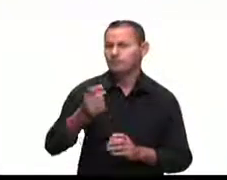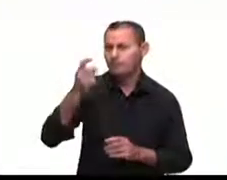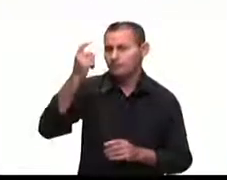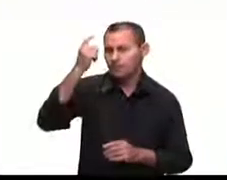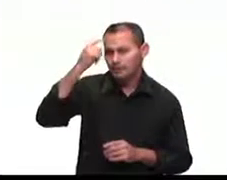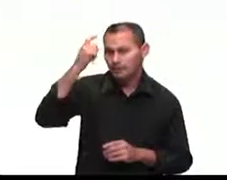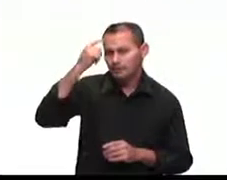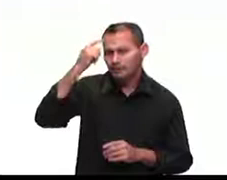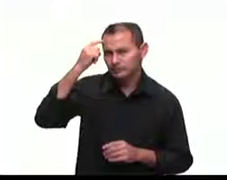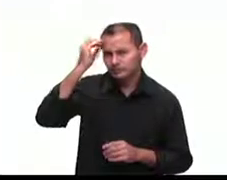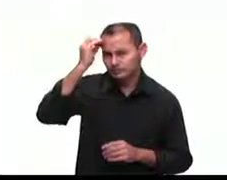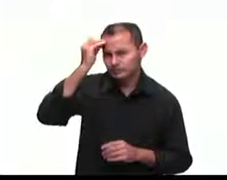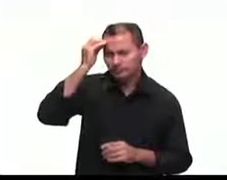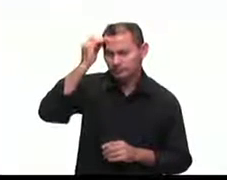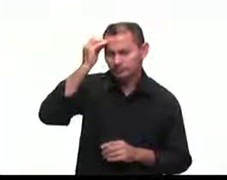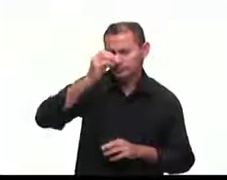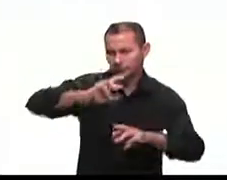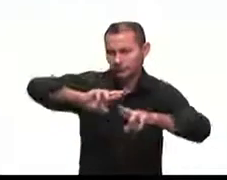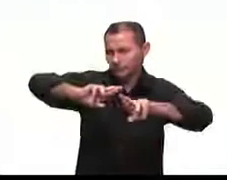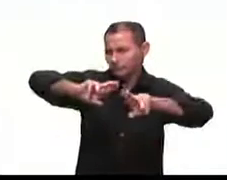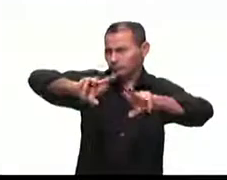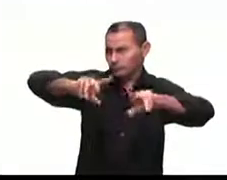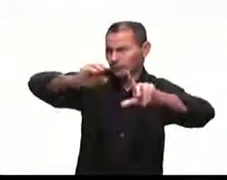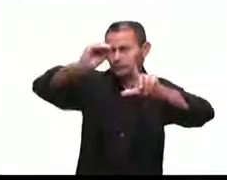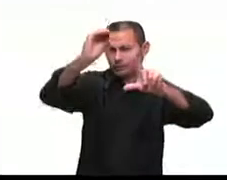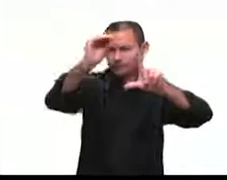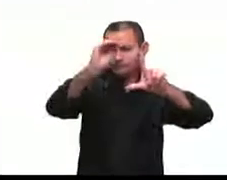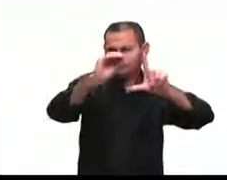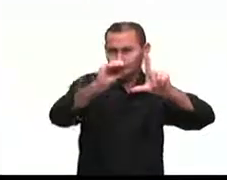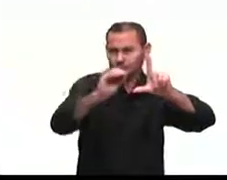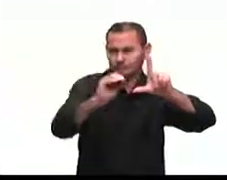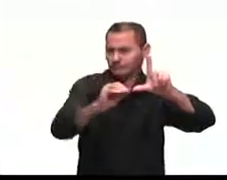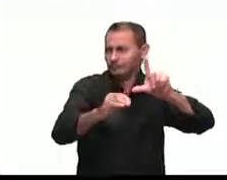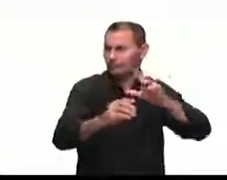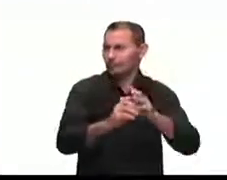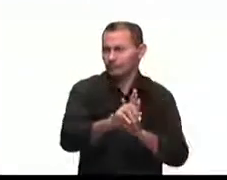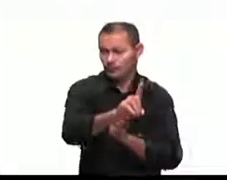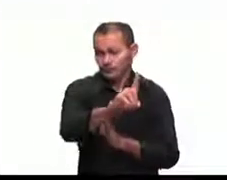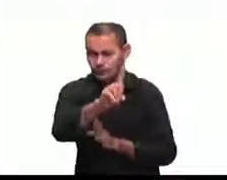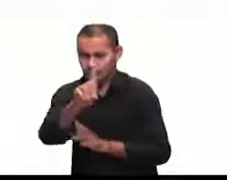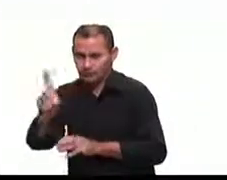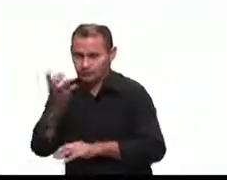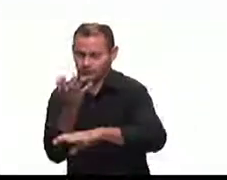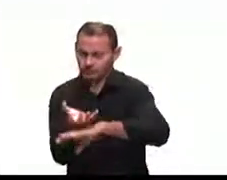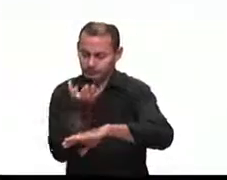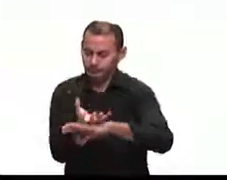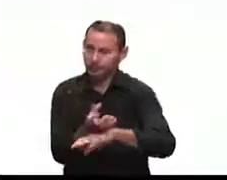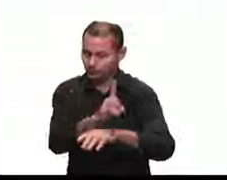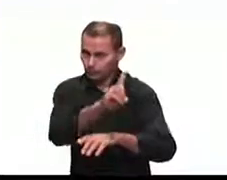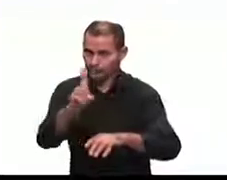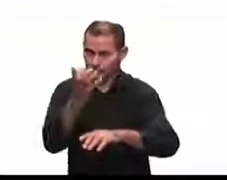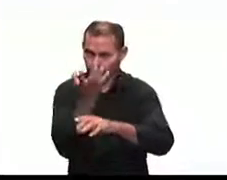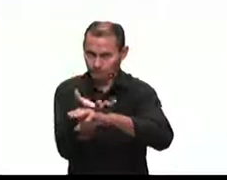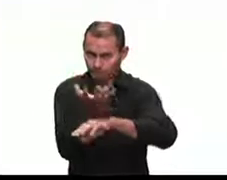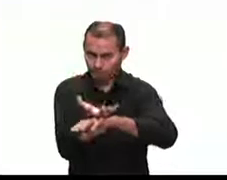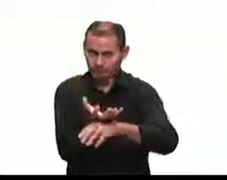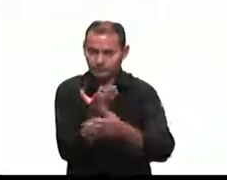pensando, né? São várias, né? Durante a disciplina vimos